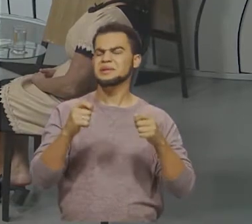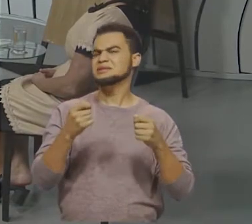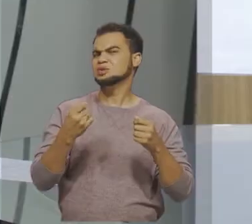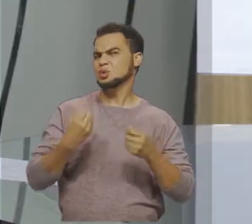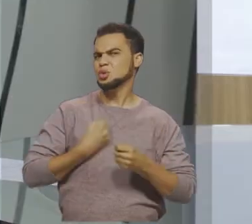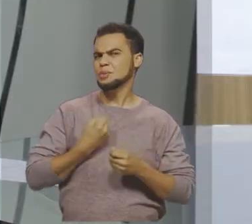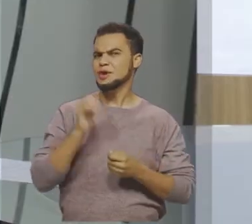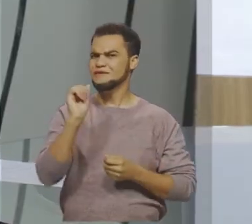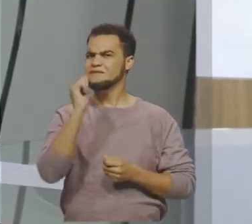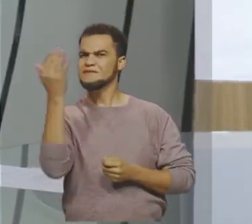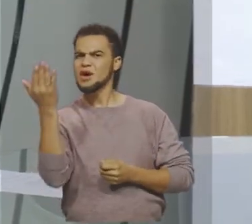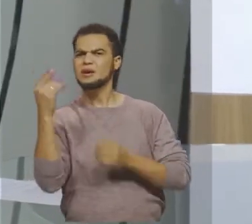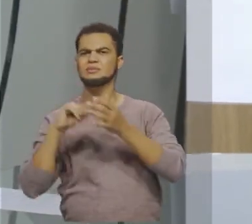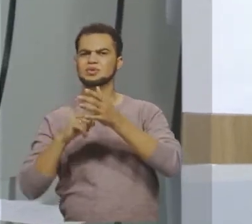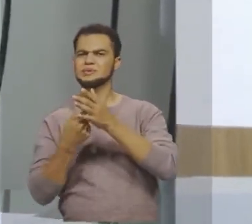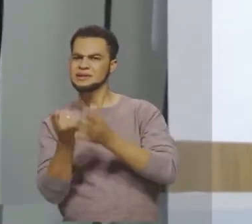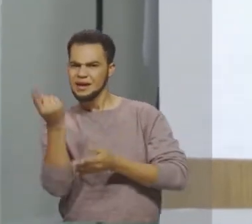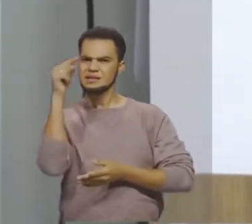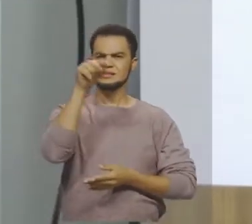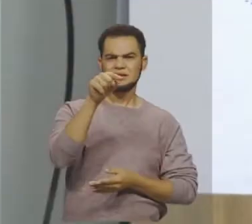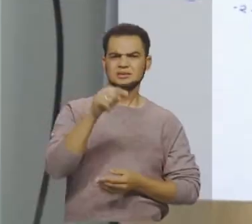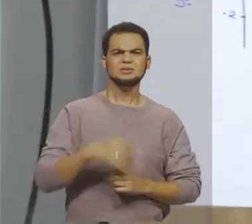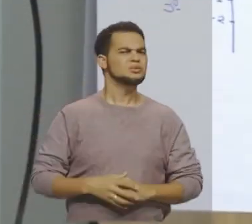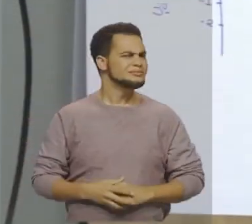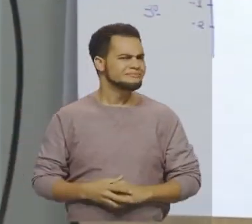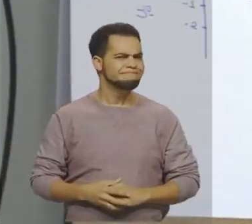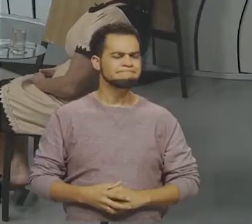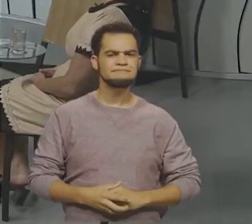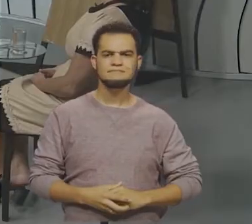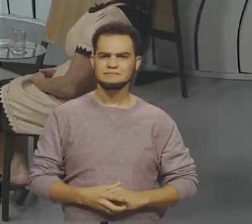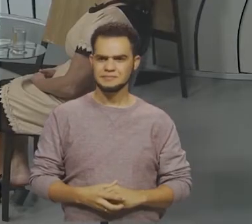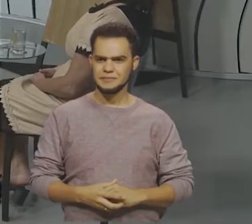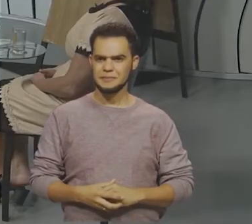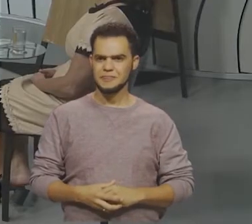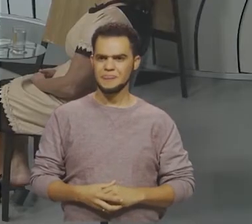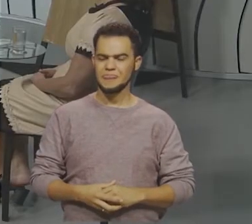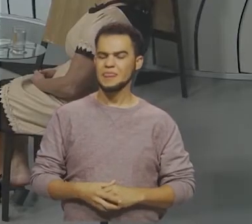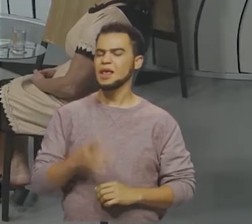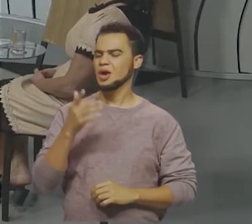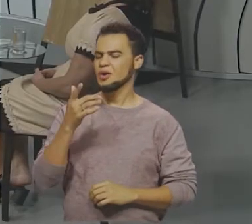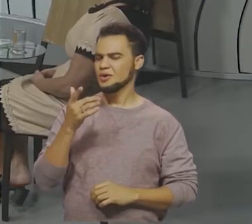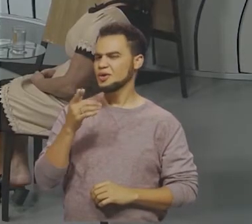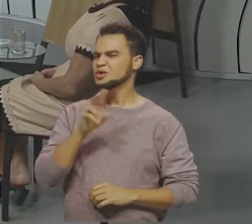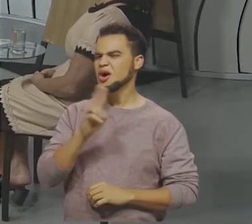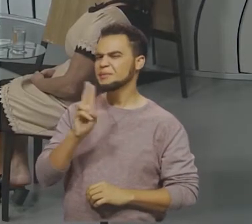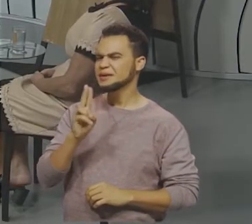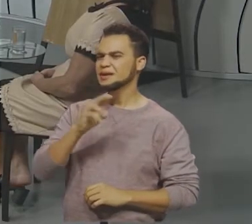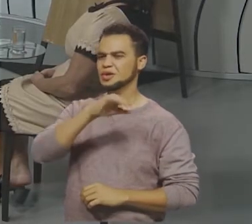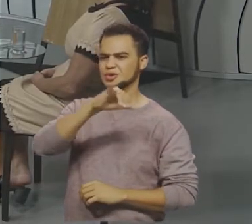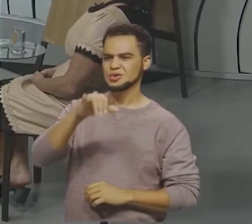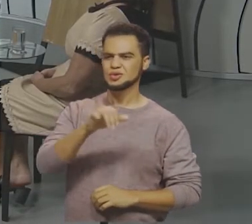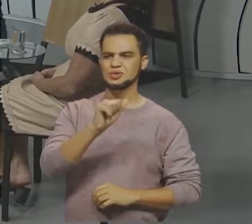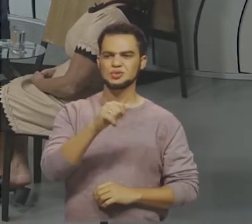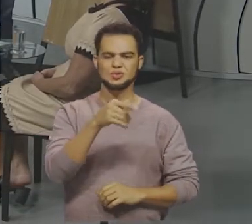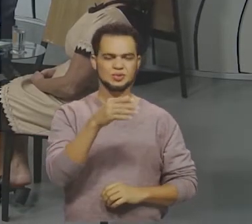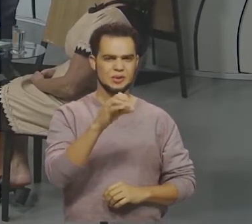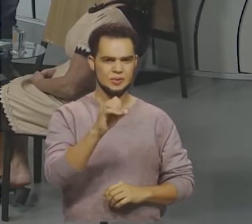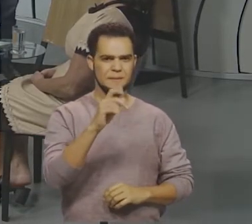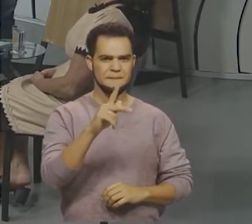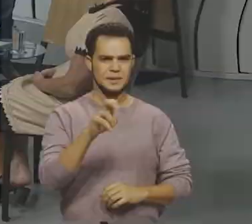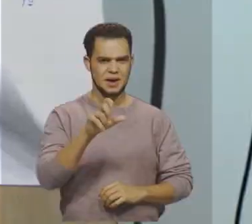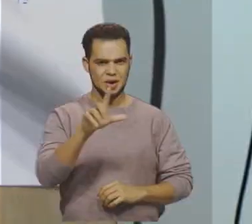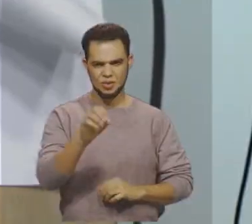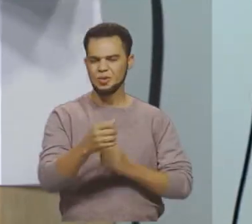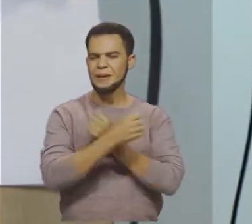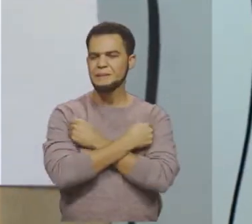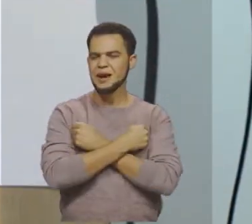de dentro? Vamos lá, qual que é o nome dele? João Paulo de Amorim. João Paulo, abração para você, abraço para